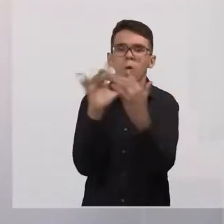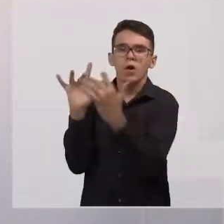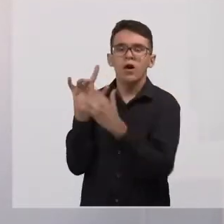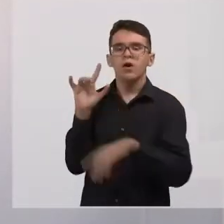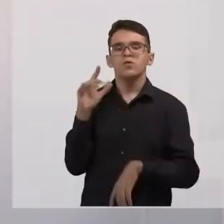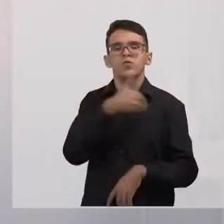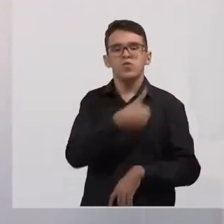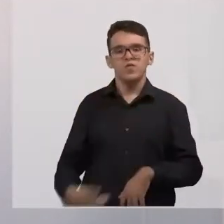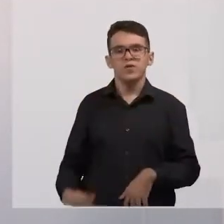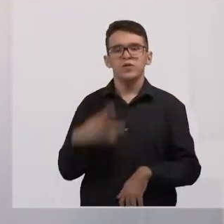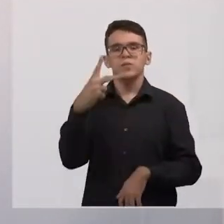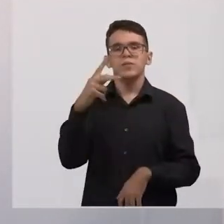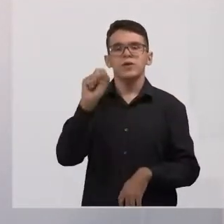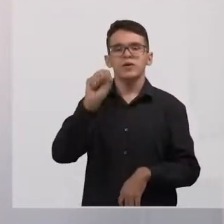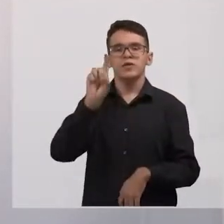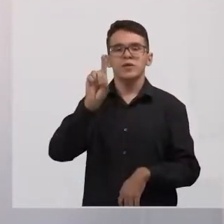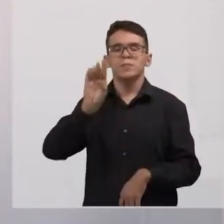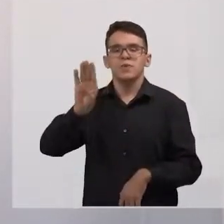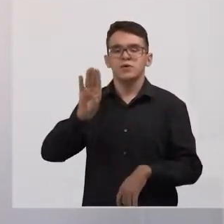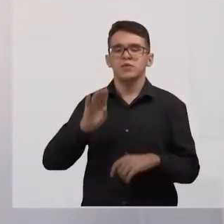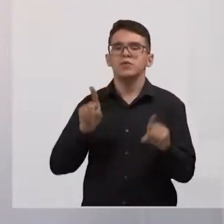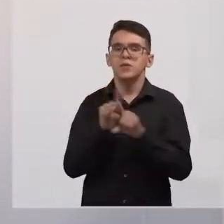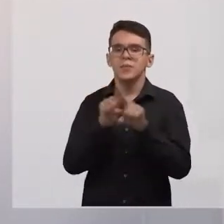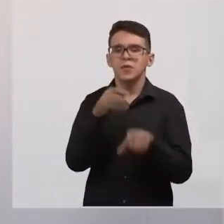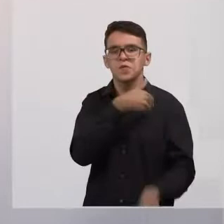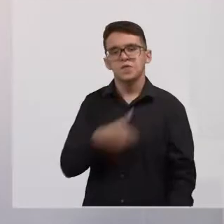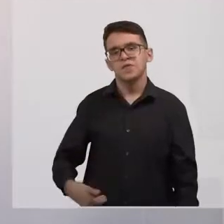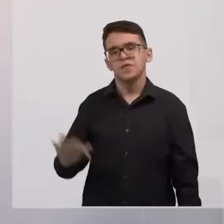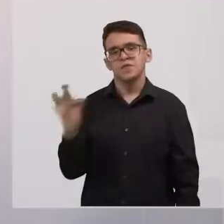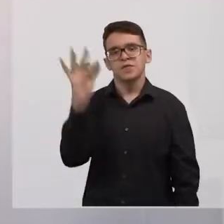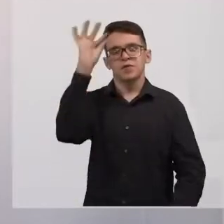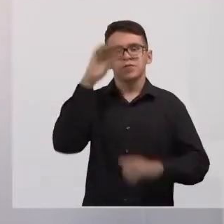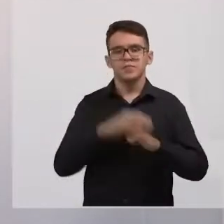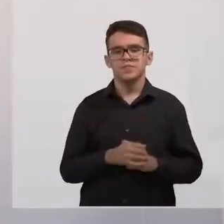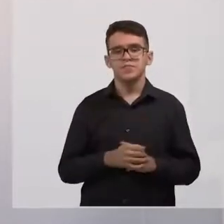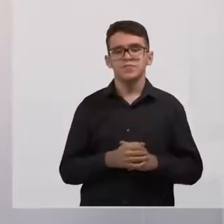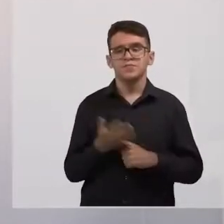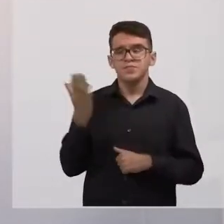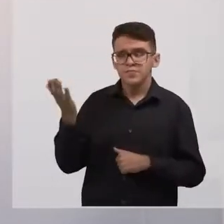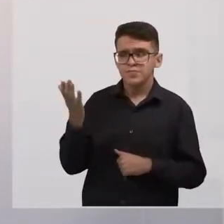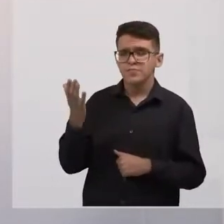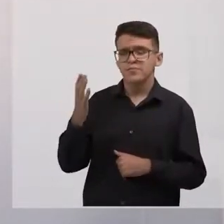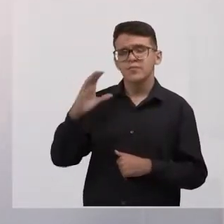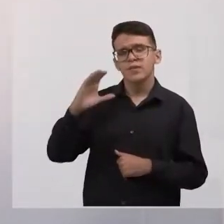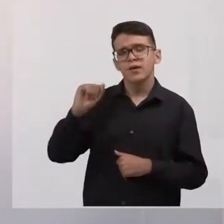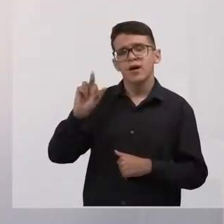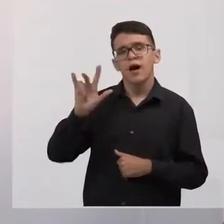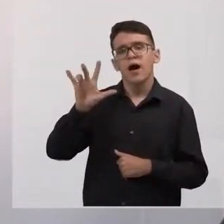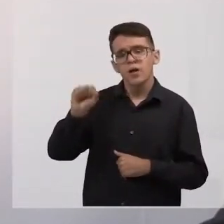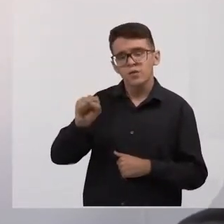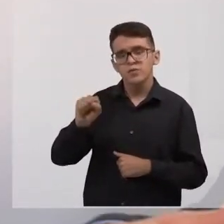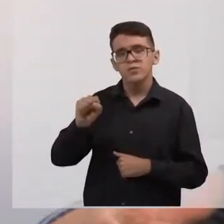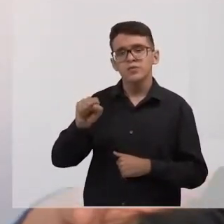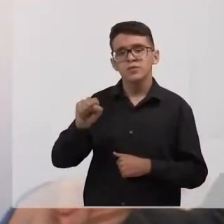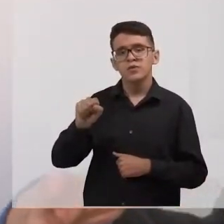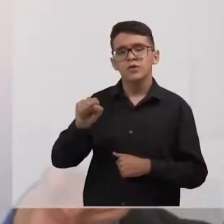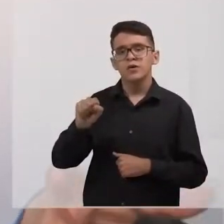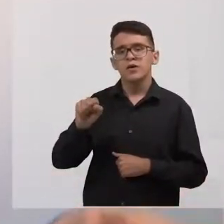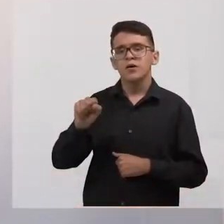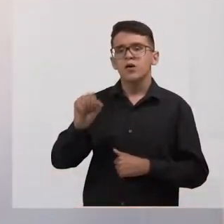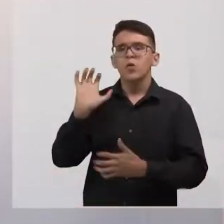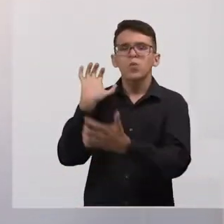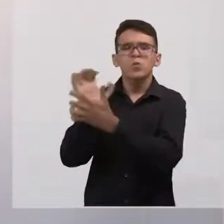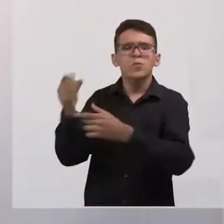PSDB e o governo federal. Quer dizer, na realidade, né, Carlos Frederico, a classe política como um todo